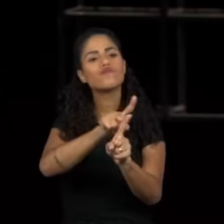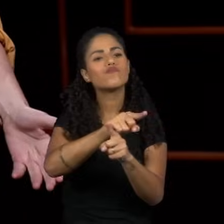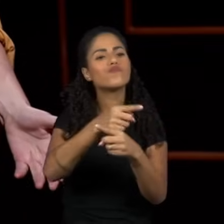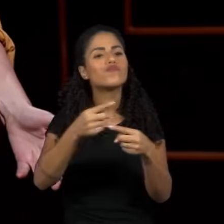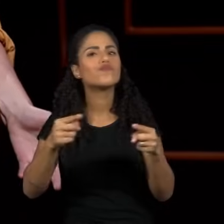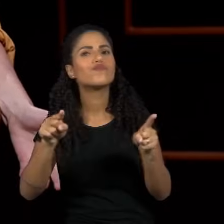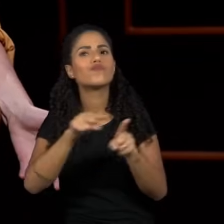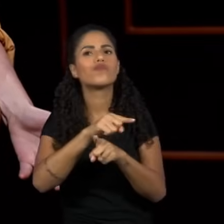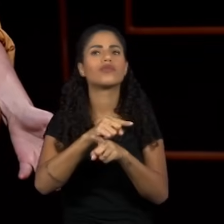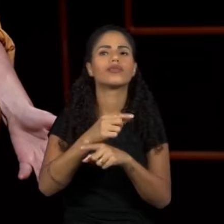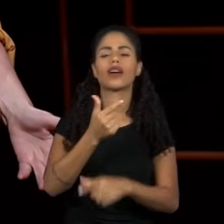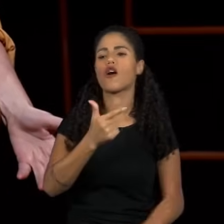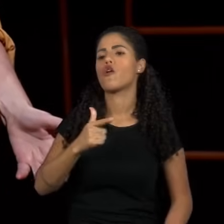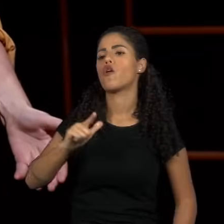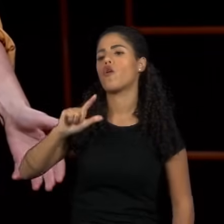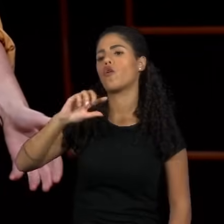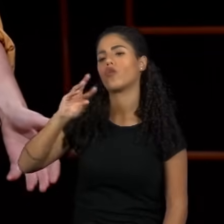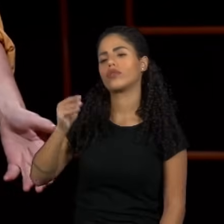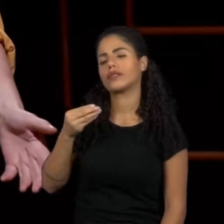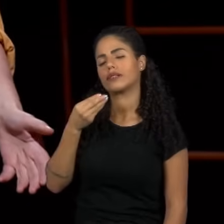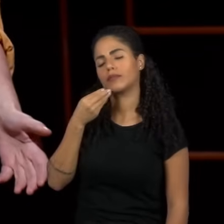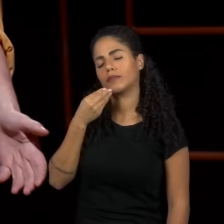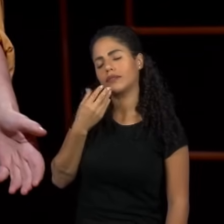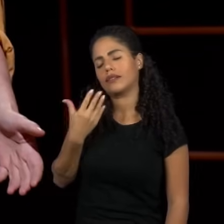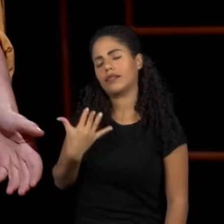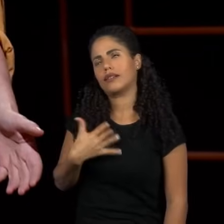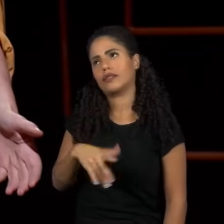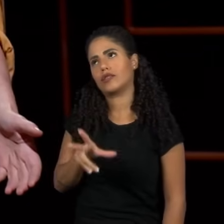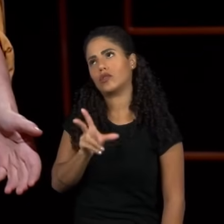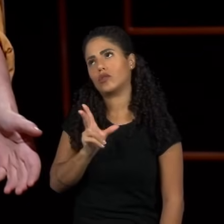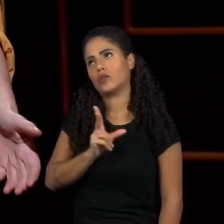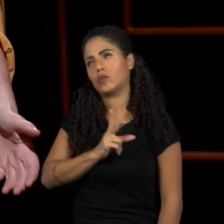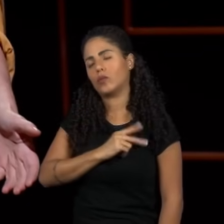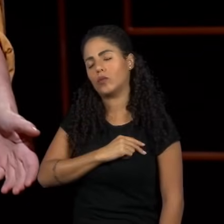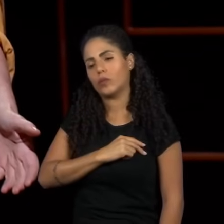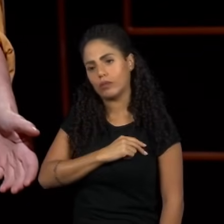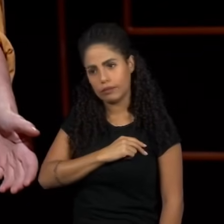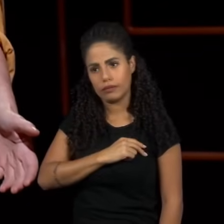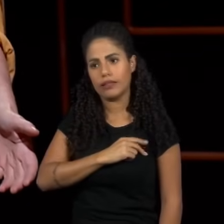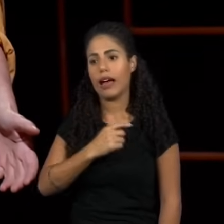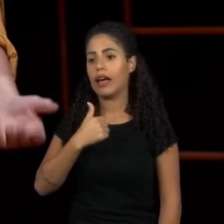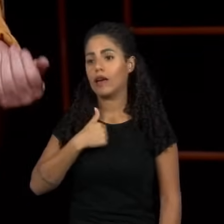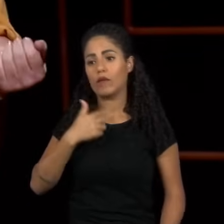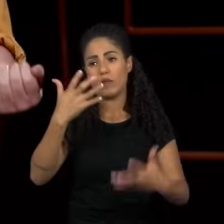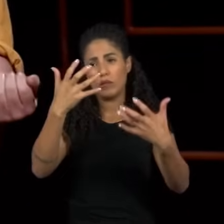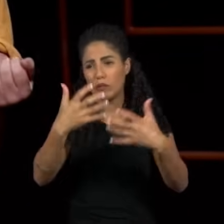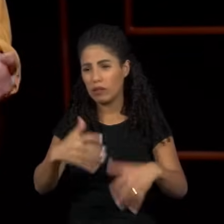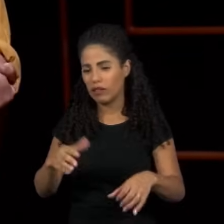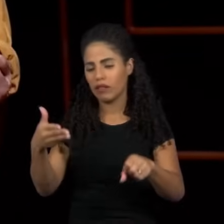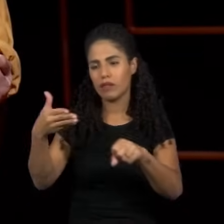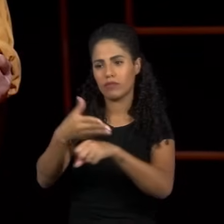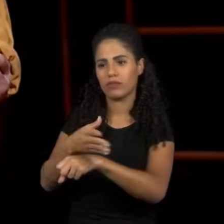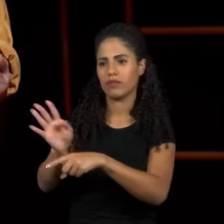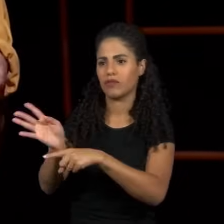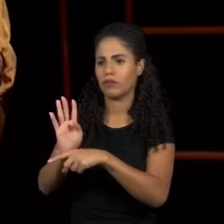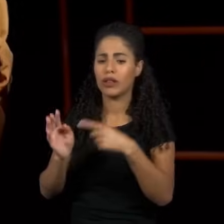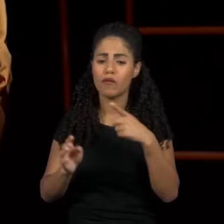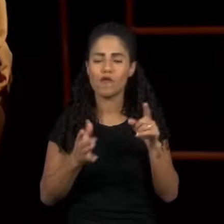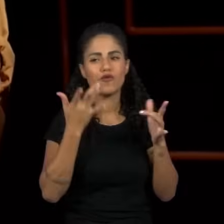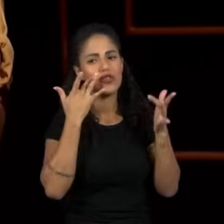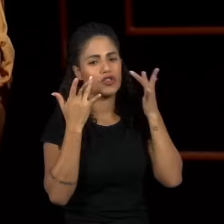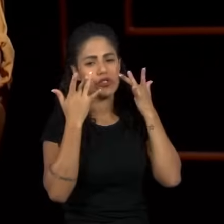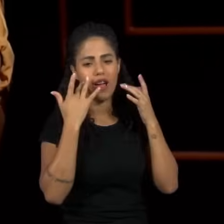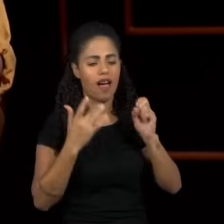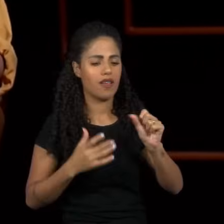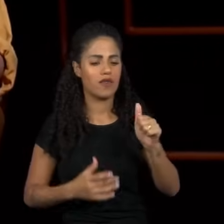foi outra experiência. Que você adora. Nossa, nossa. Eu, a princípio, eu não queria fazer o filme. Eu estava no Teatro São Pedro. E